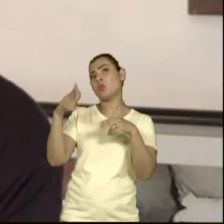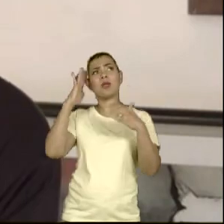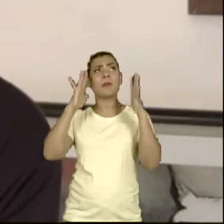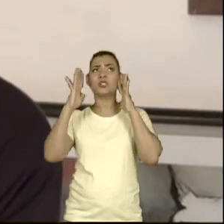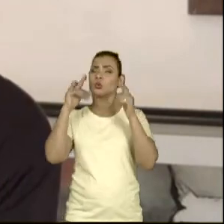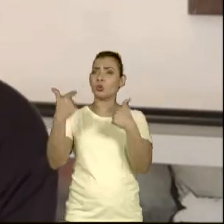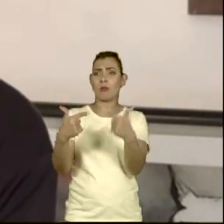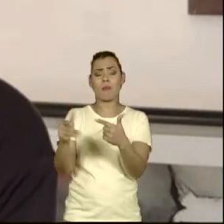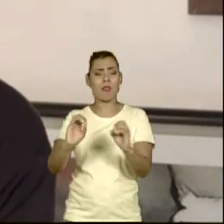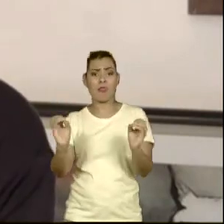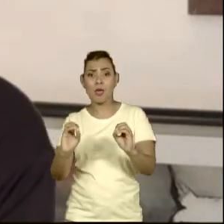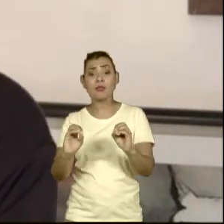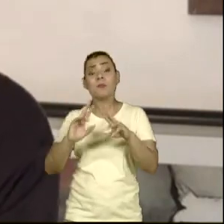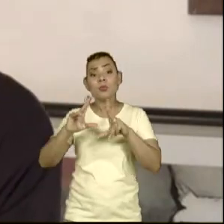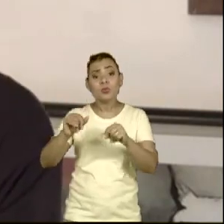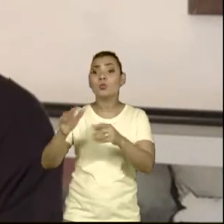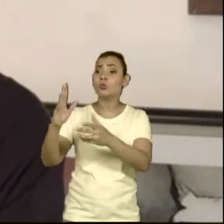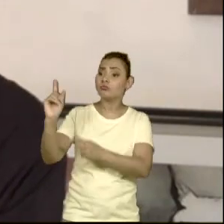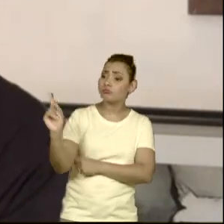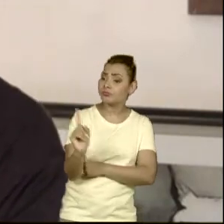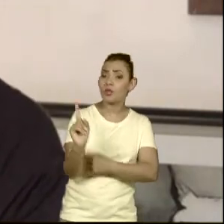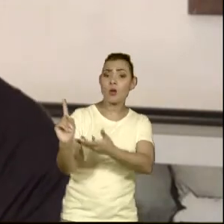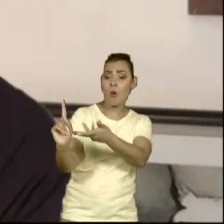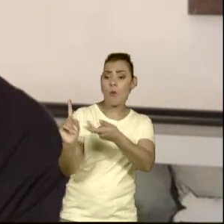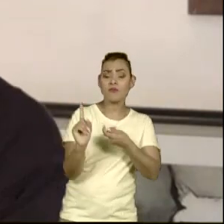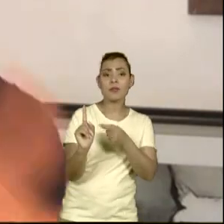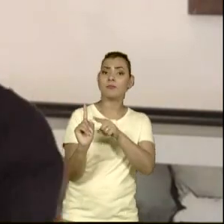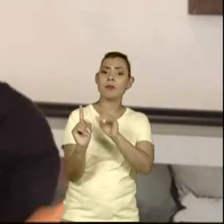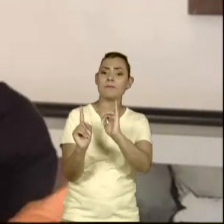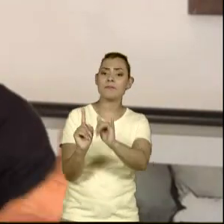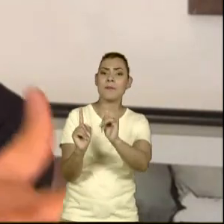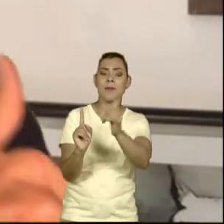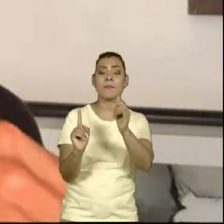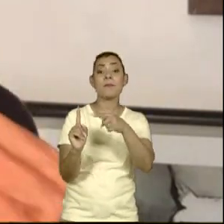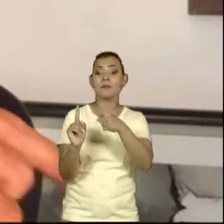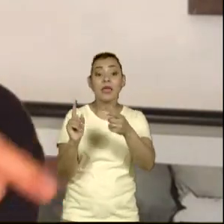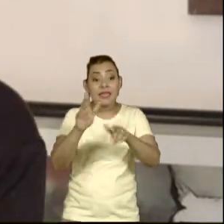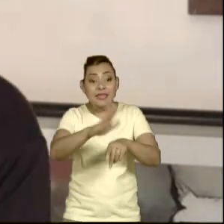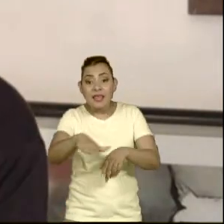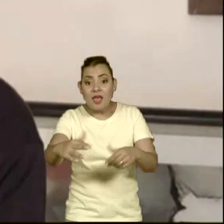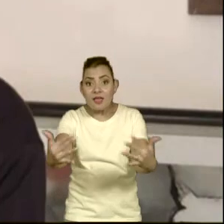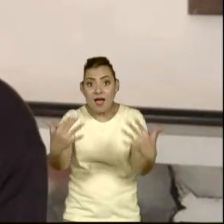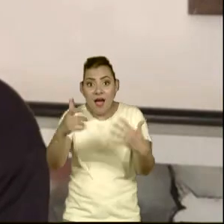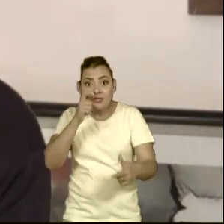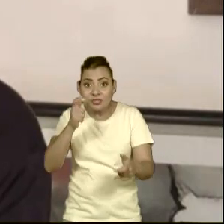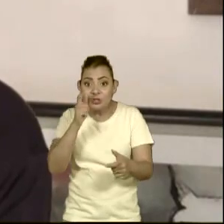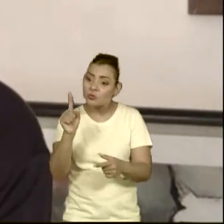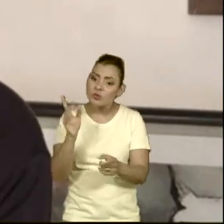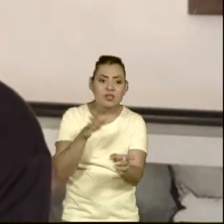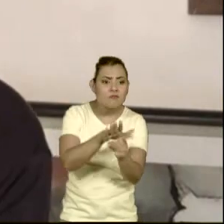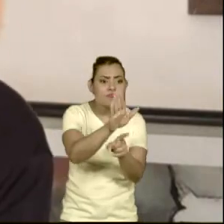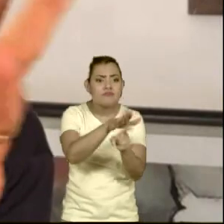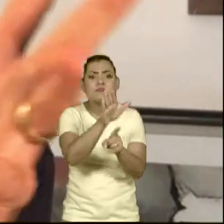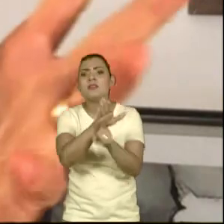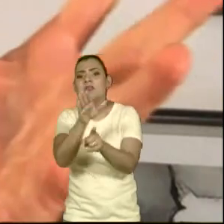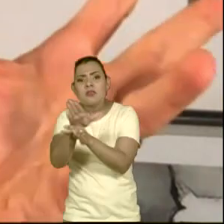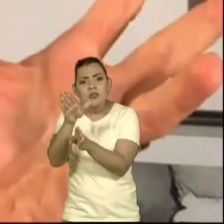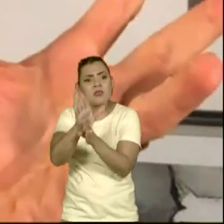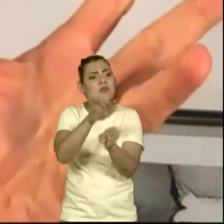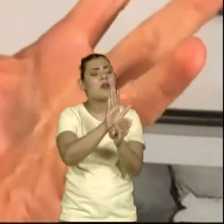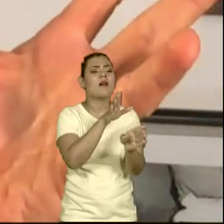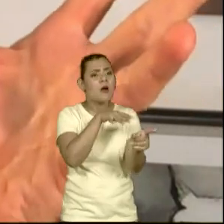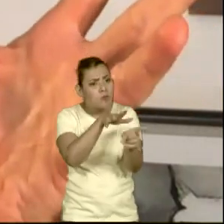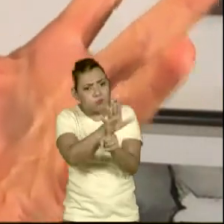nisso, então, todos estavam lá para, de alguma maneira, tentar estimular as crianças que estavam assistindo a gente a abrir o leque